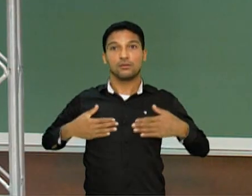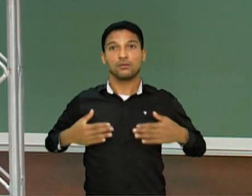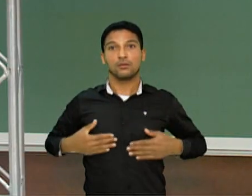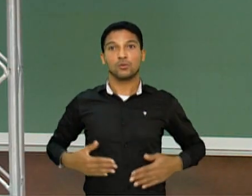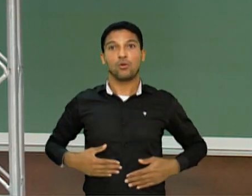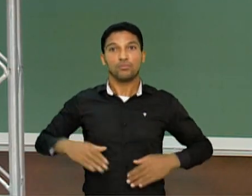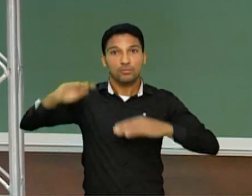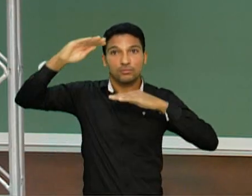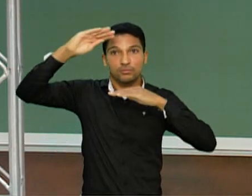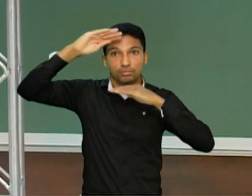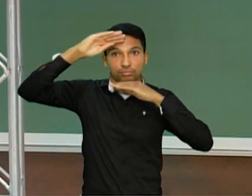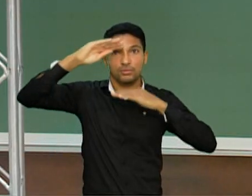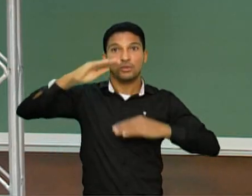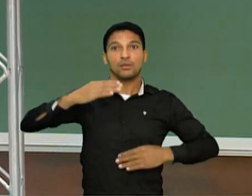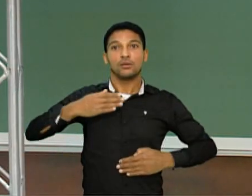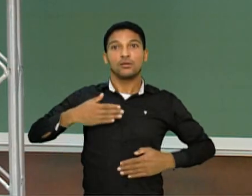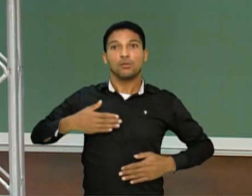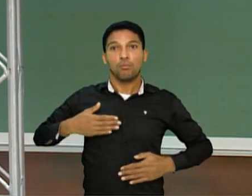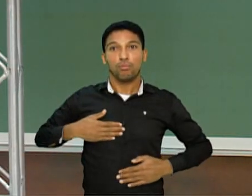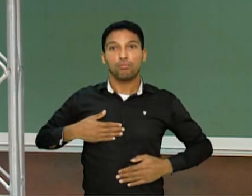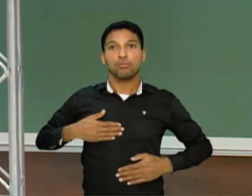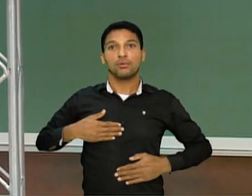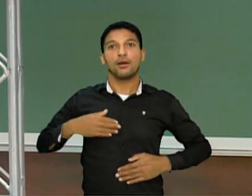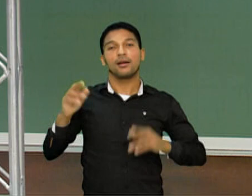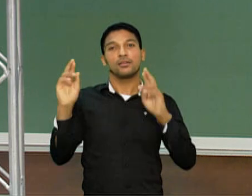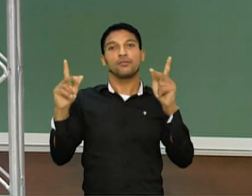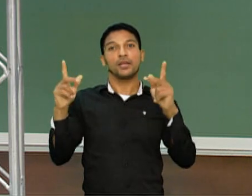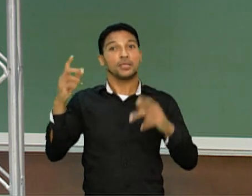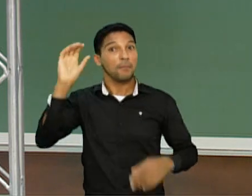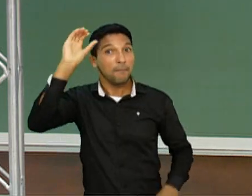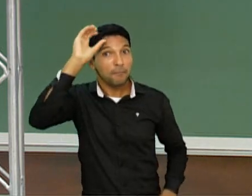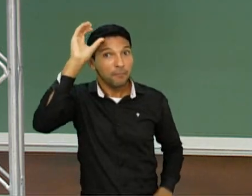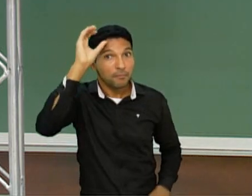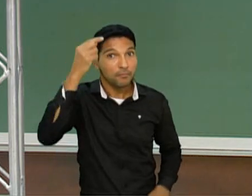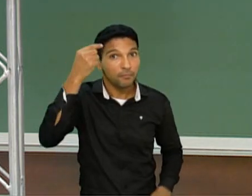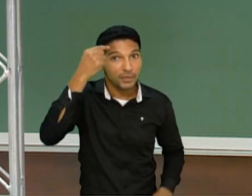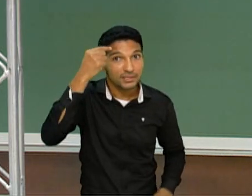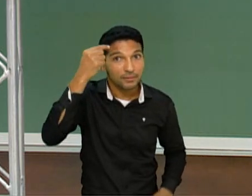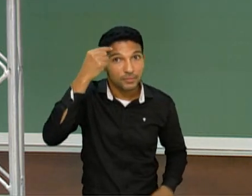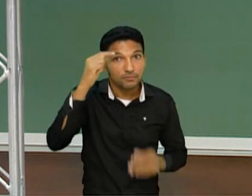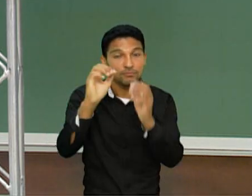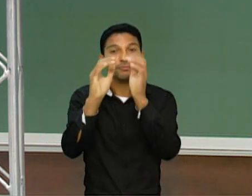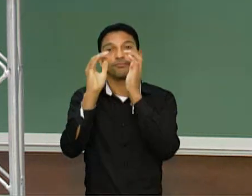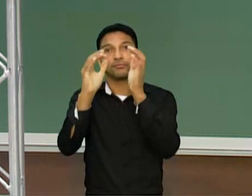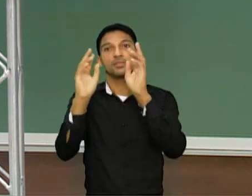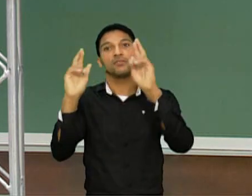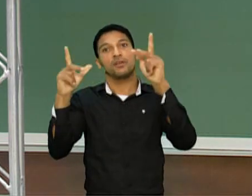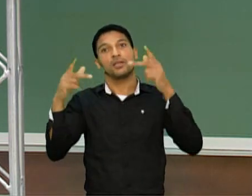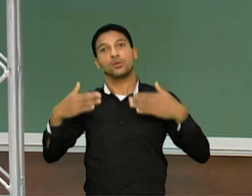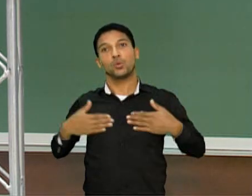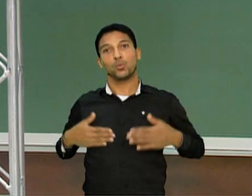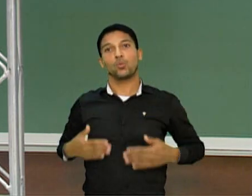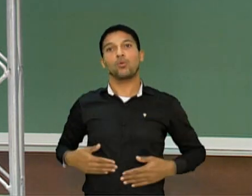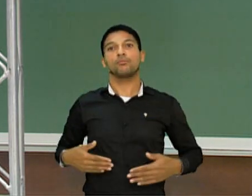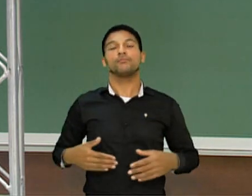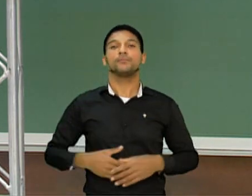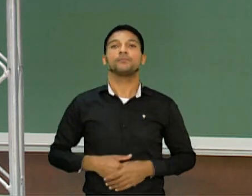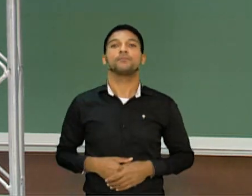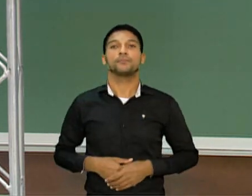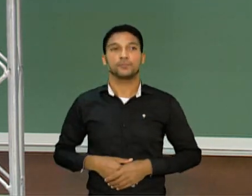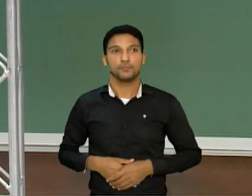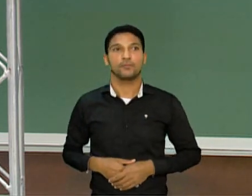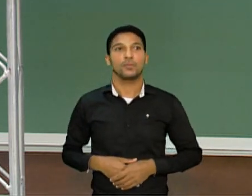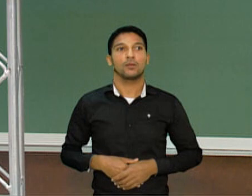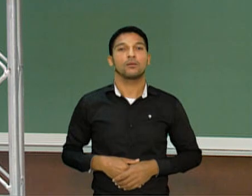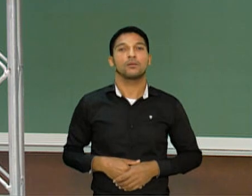né? Quando eu falo, então, do dualismo, corpo-consciência, eu estou falando exatamente dessa dinâmica do ser humano, que tem